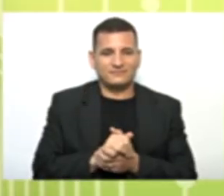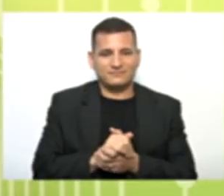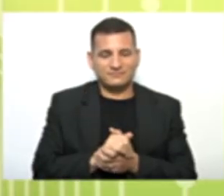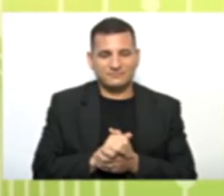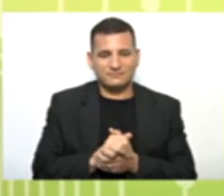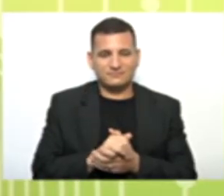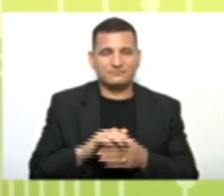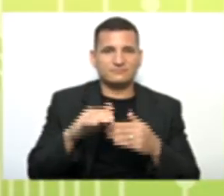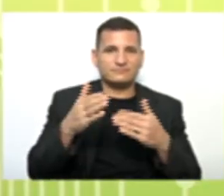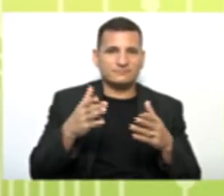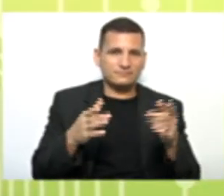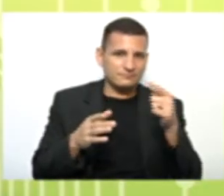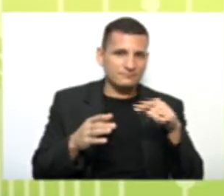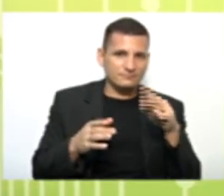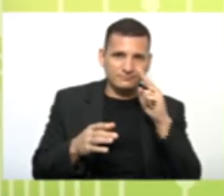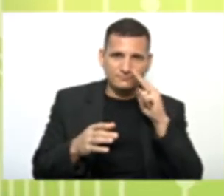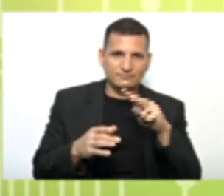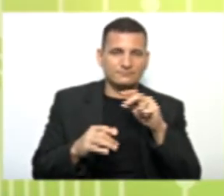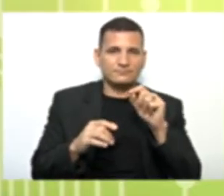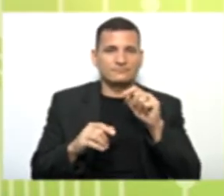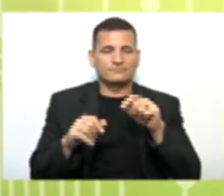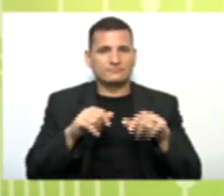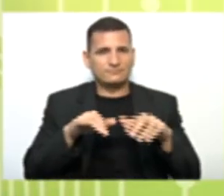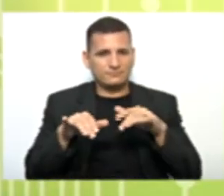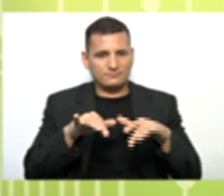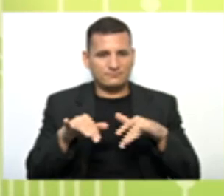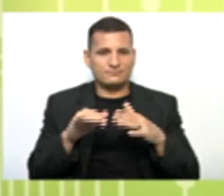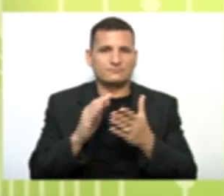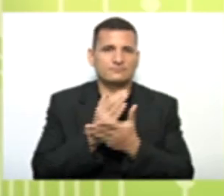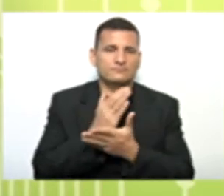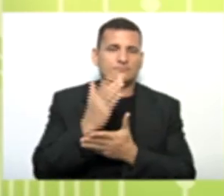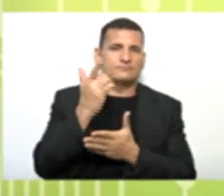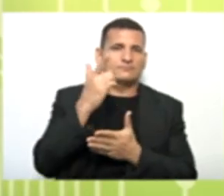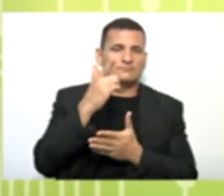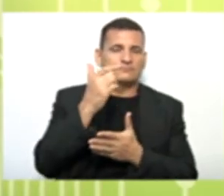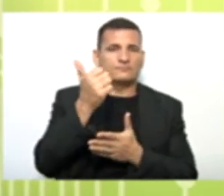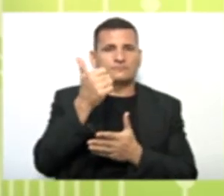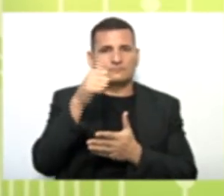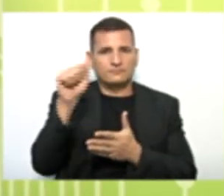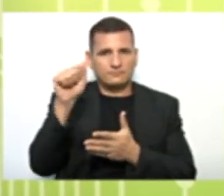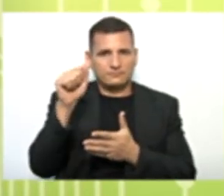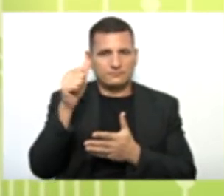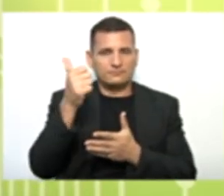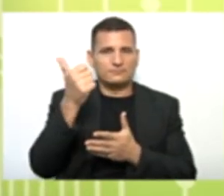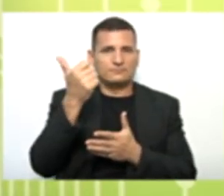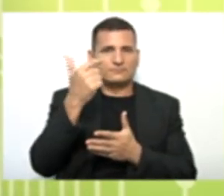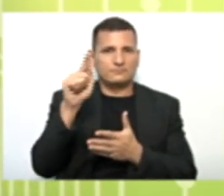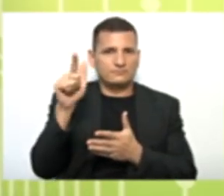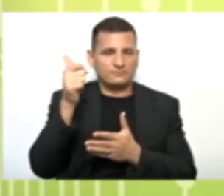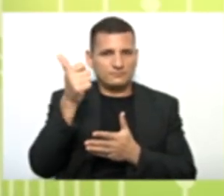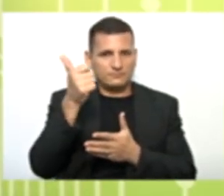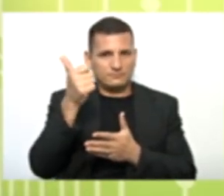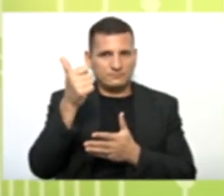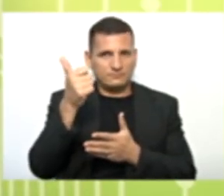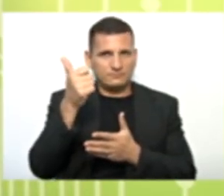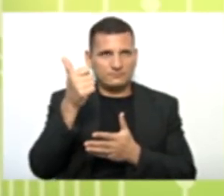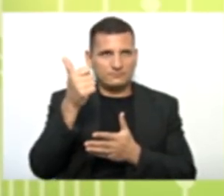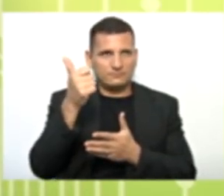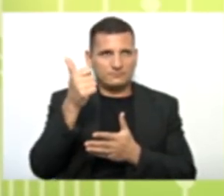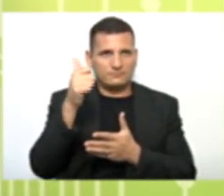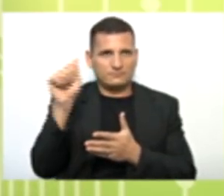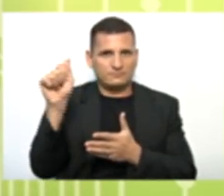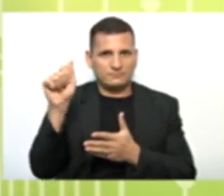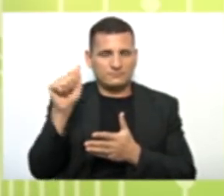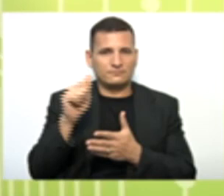vão ver que na programação em si, em alguns algoritmos eles precisam muito de laço de repetições. Isso se aplica